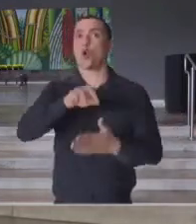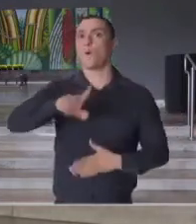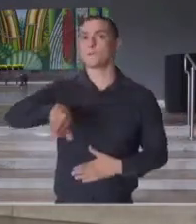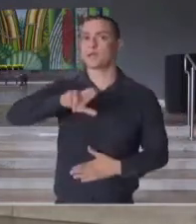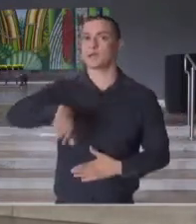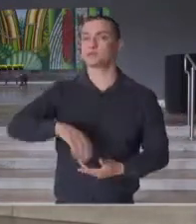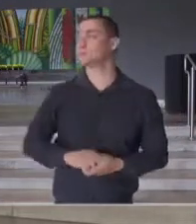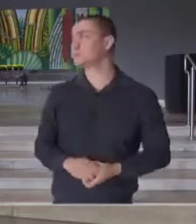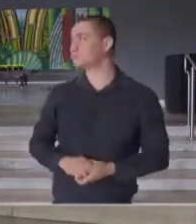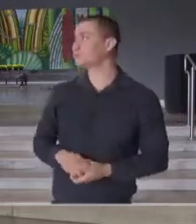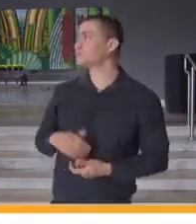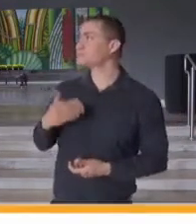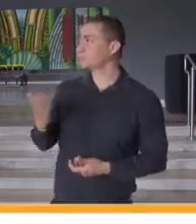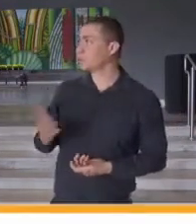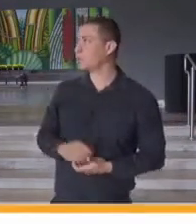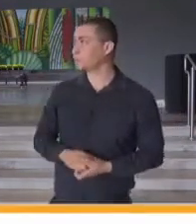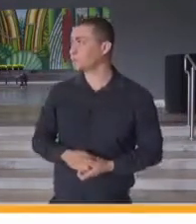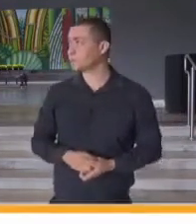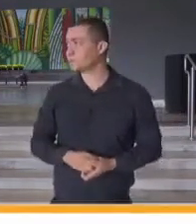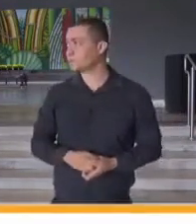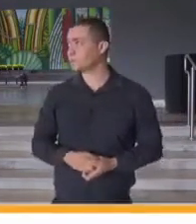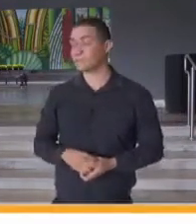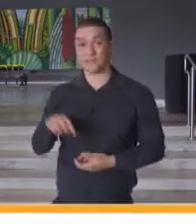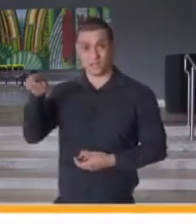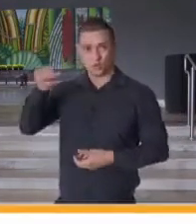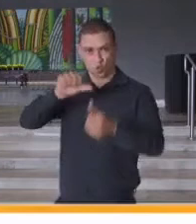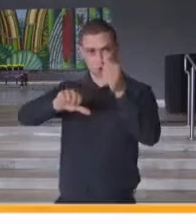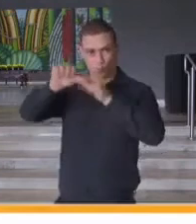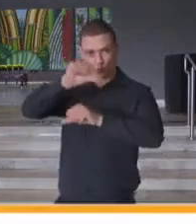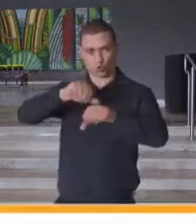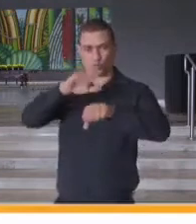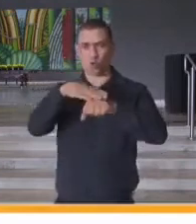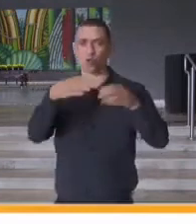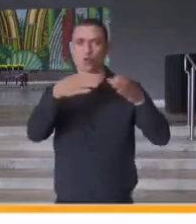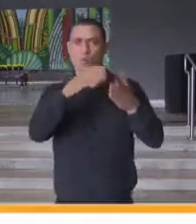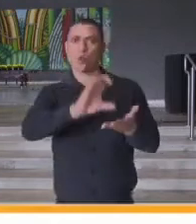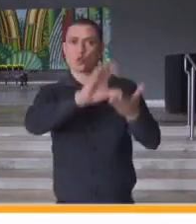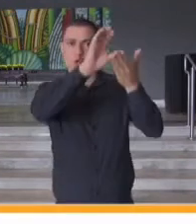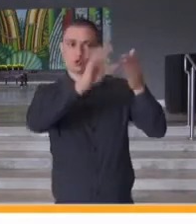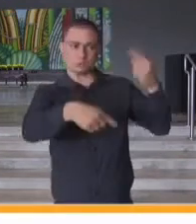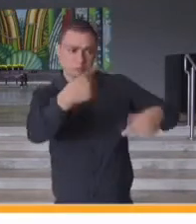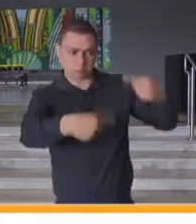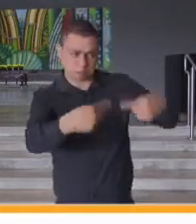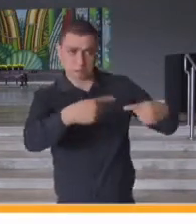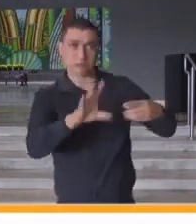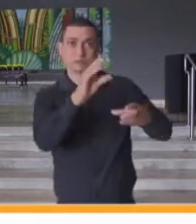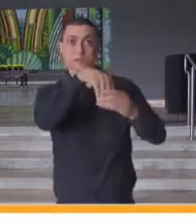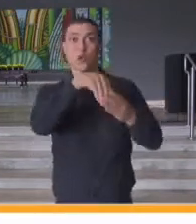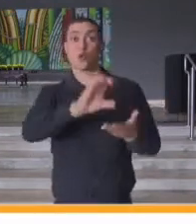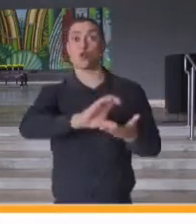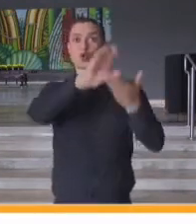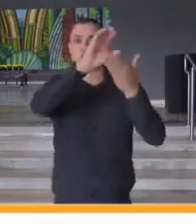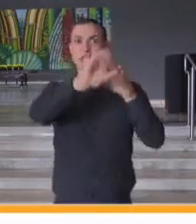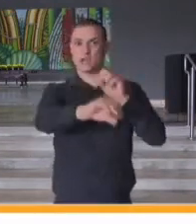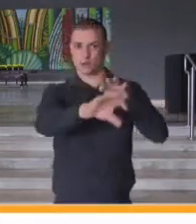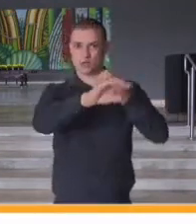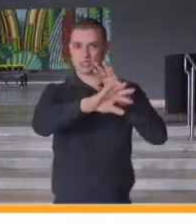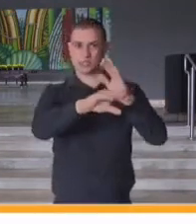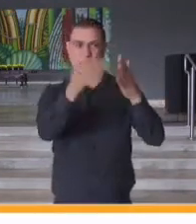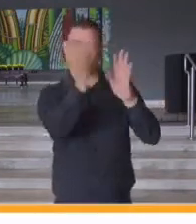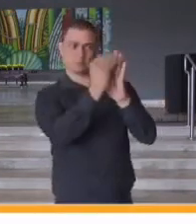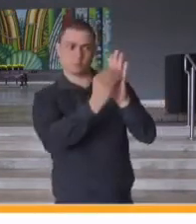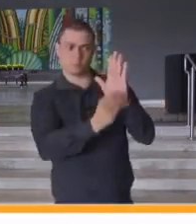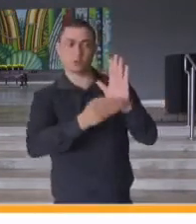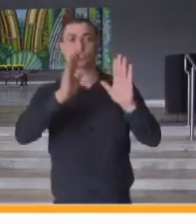passar. Esta mudança ela foi discutida pelo Conselho e na própria indicação do Conselho, nós